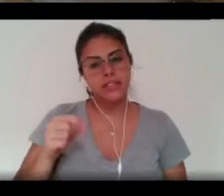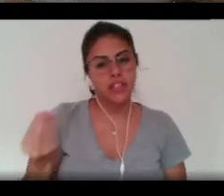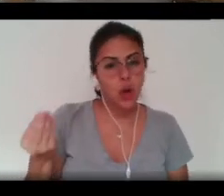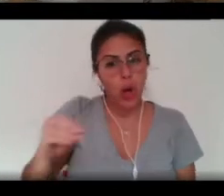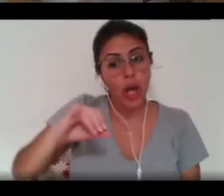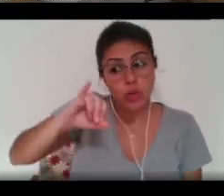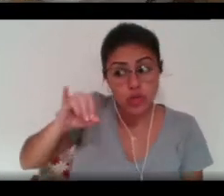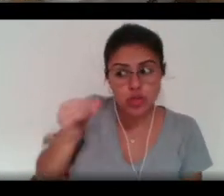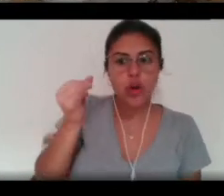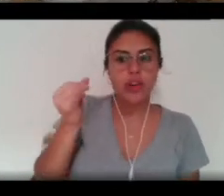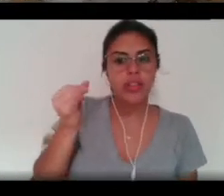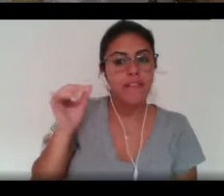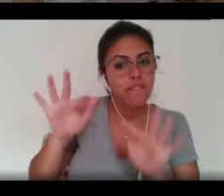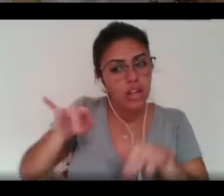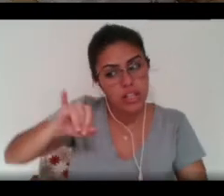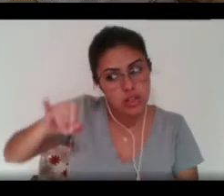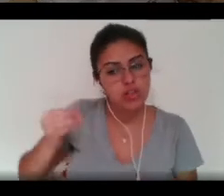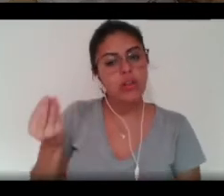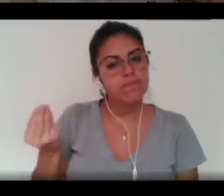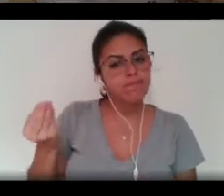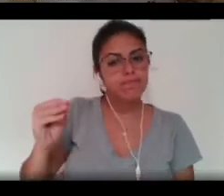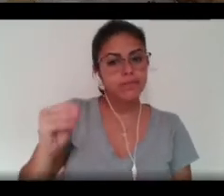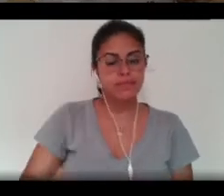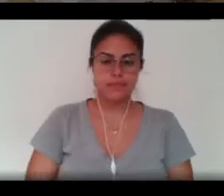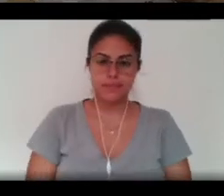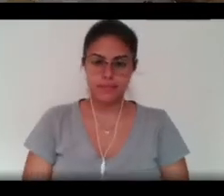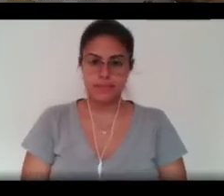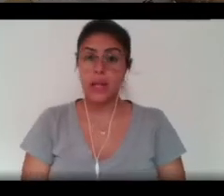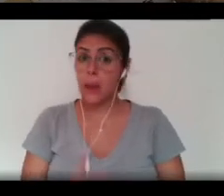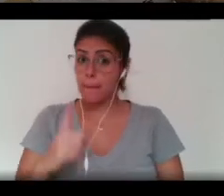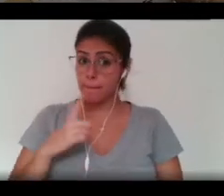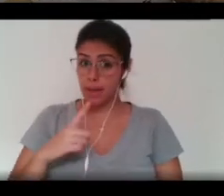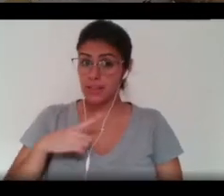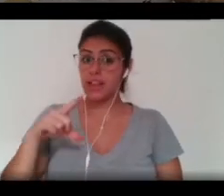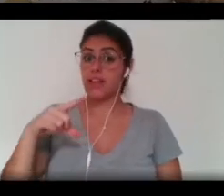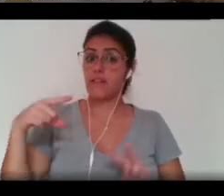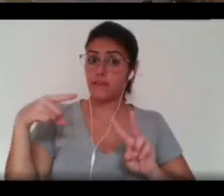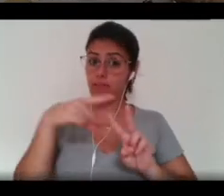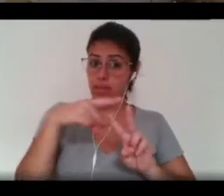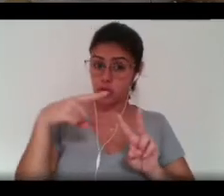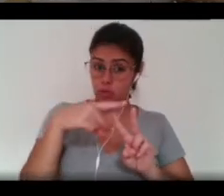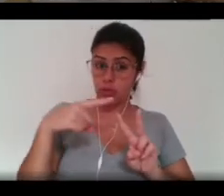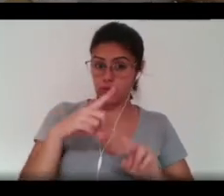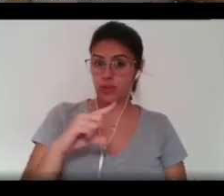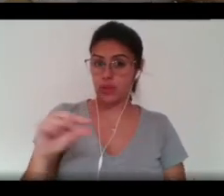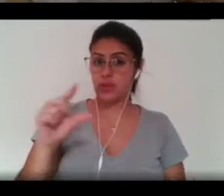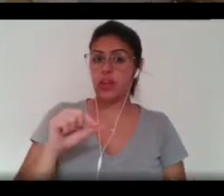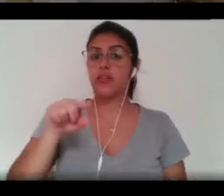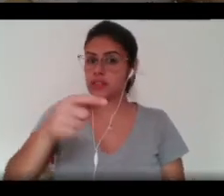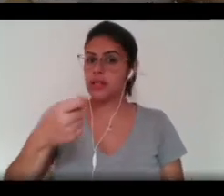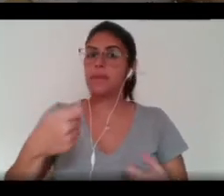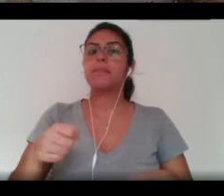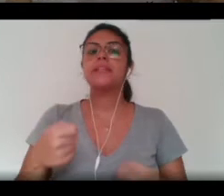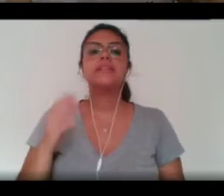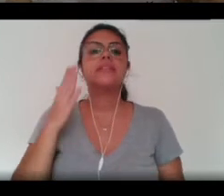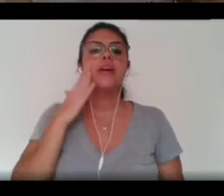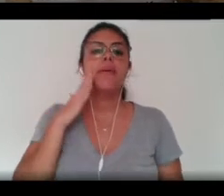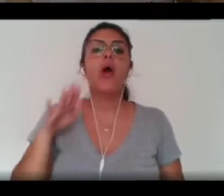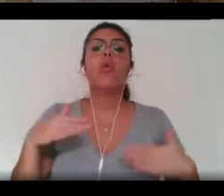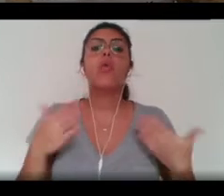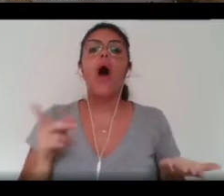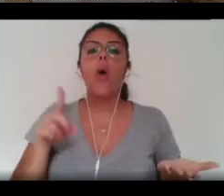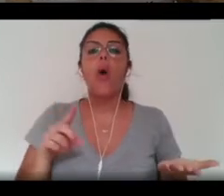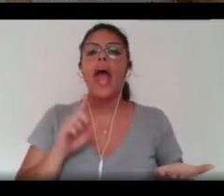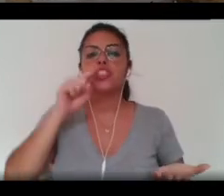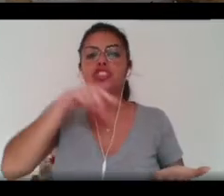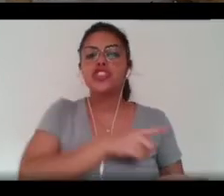vetor velocidade, tá? Lembrando que para você fornecer um vetor velocidade desse aqui, ó, você tem que